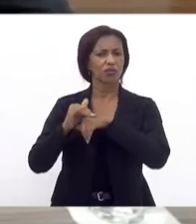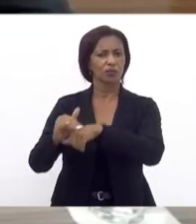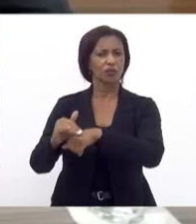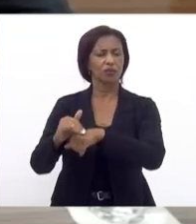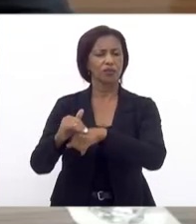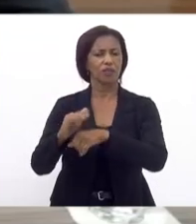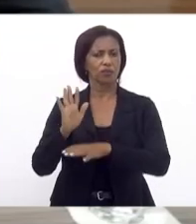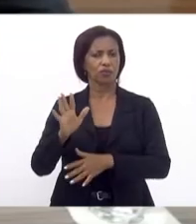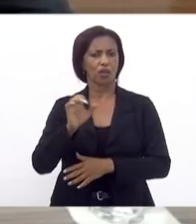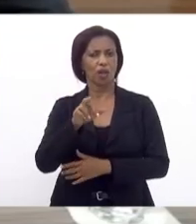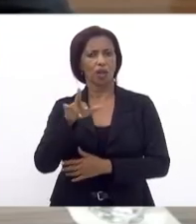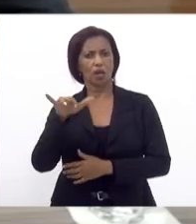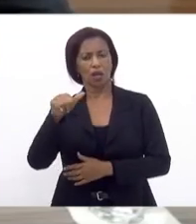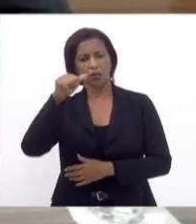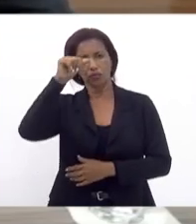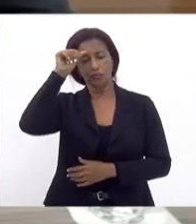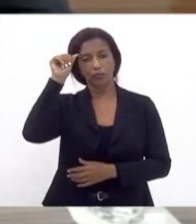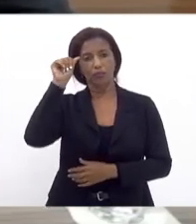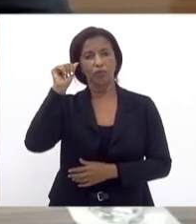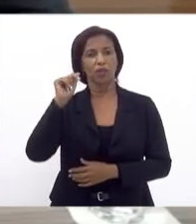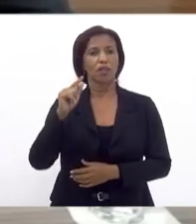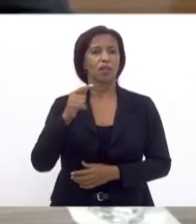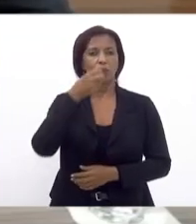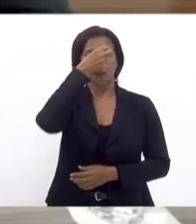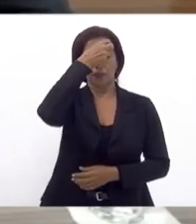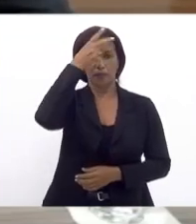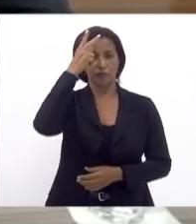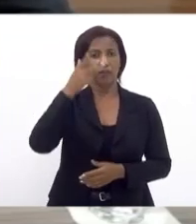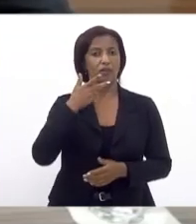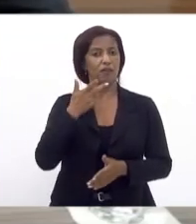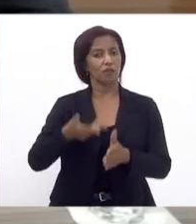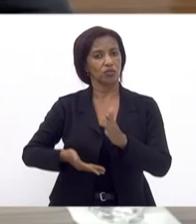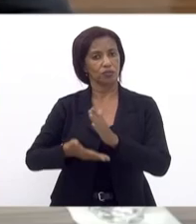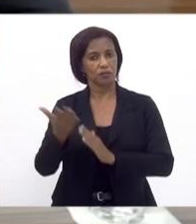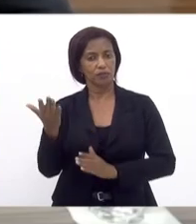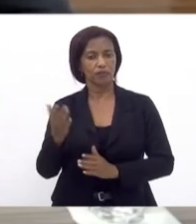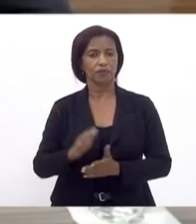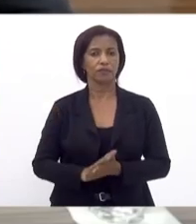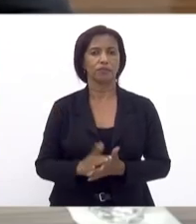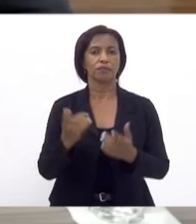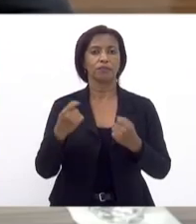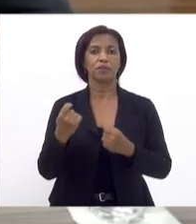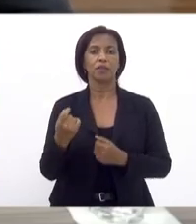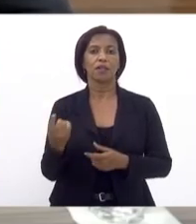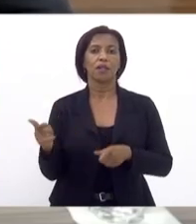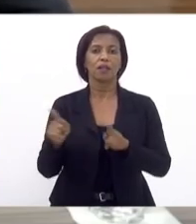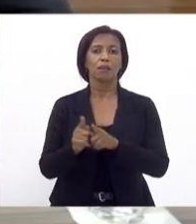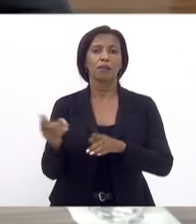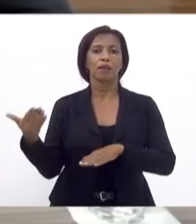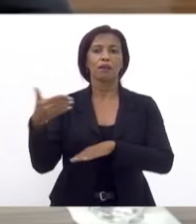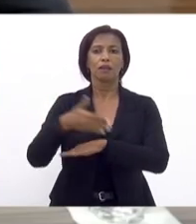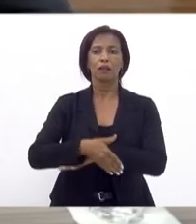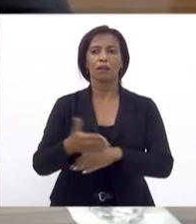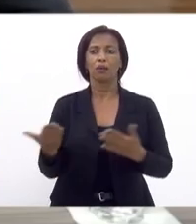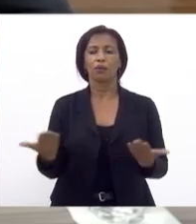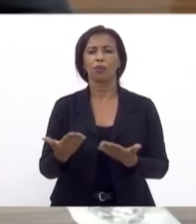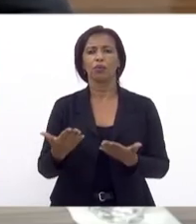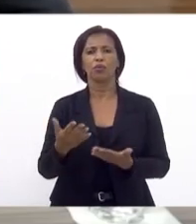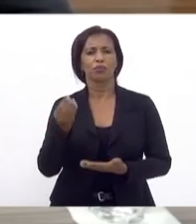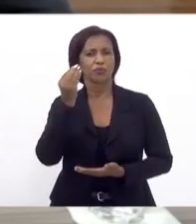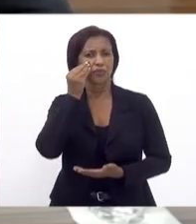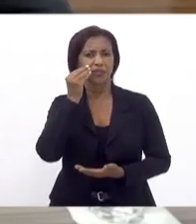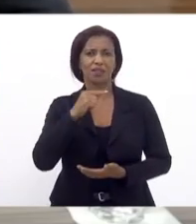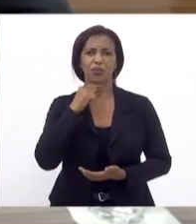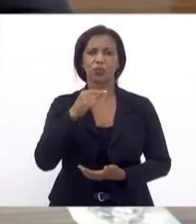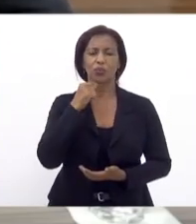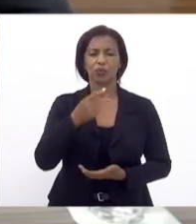com o Cláudio. E o Cláudio dizia que tinha uma viagem e aí que ele poderia, inclusive, entrar hoje, mas já tentei falar